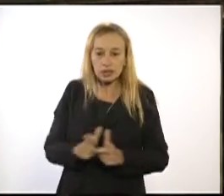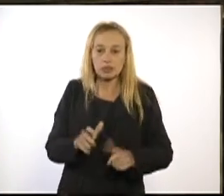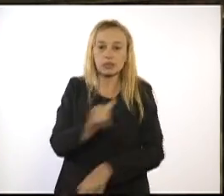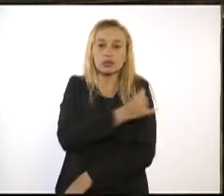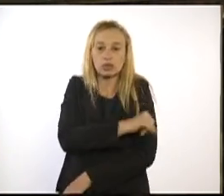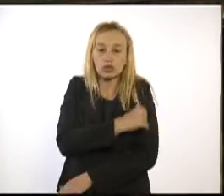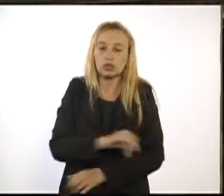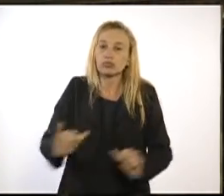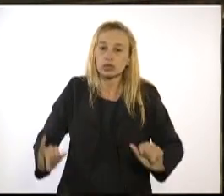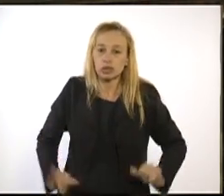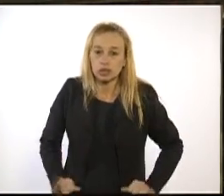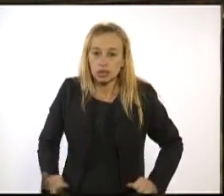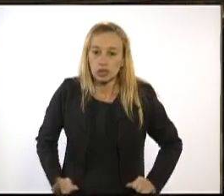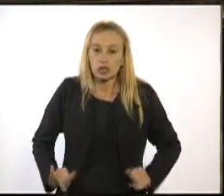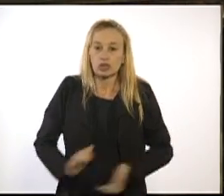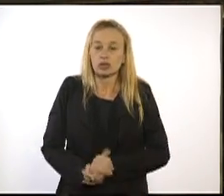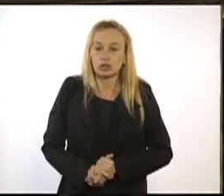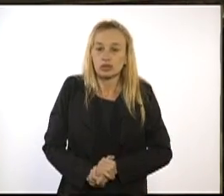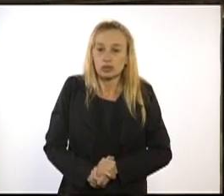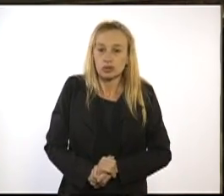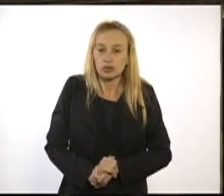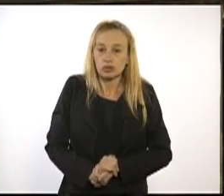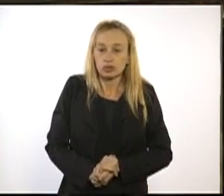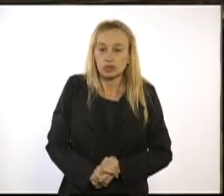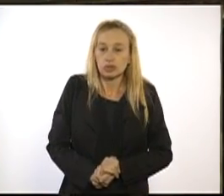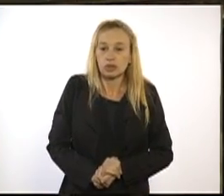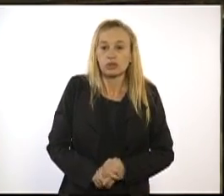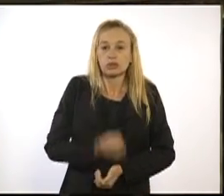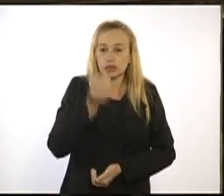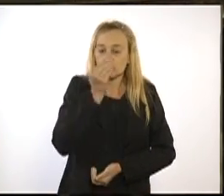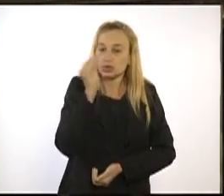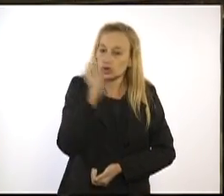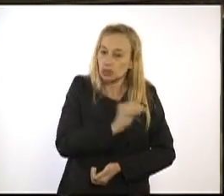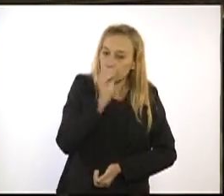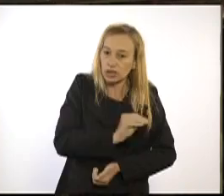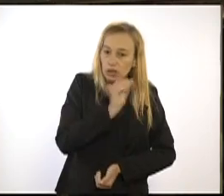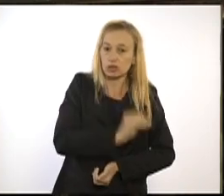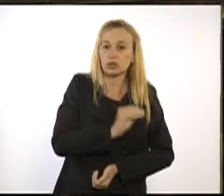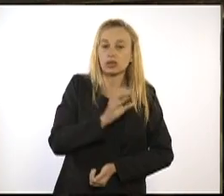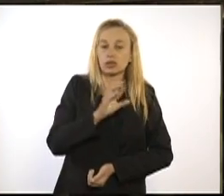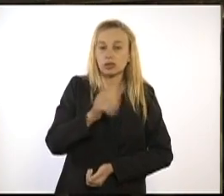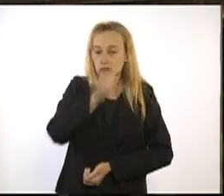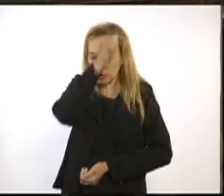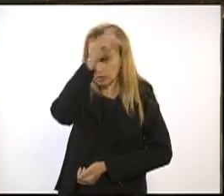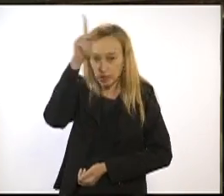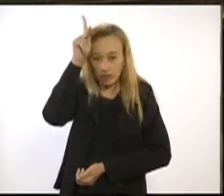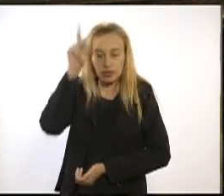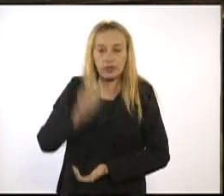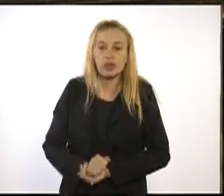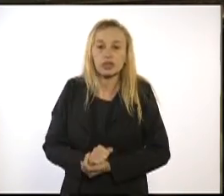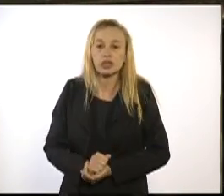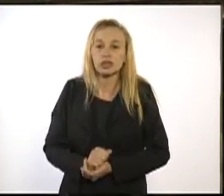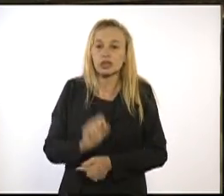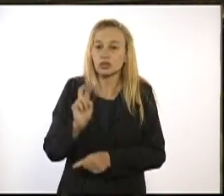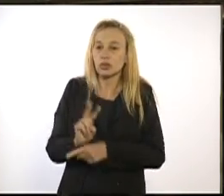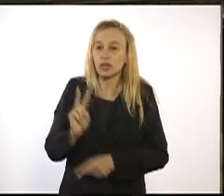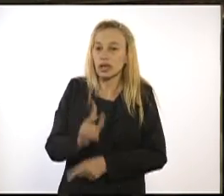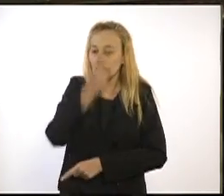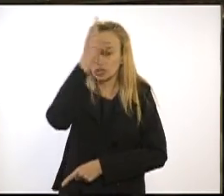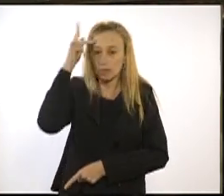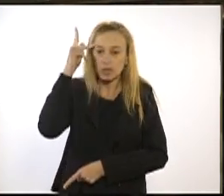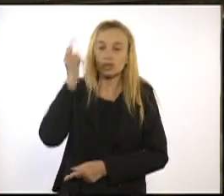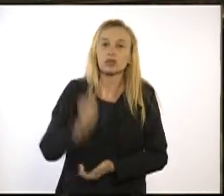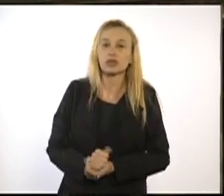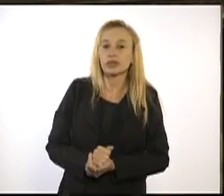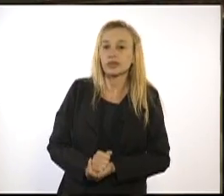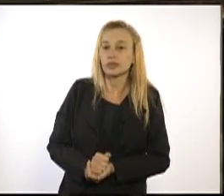que sofre ante a indigestão do atual prefeito, que se dispunha a cuidar das pessoas, mas a